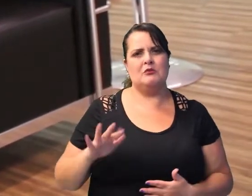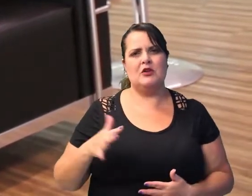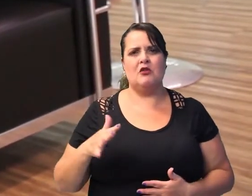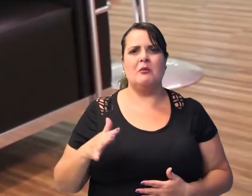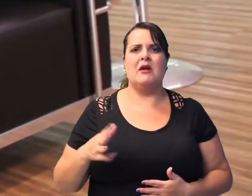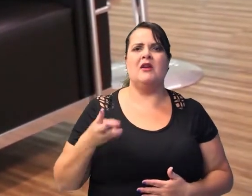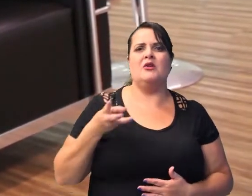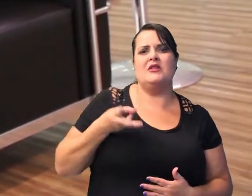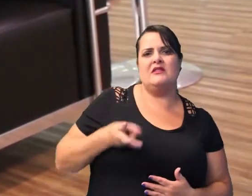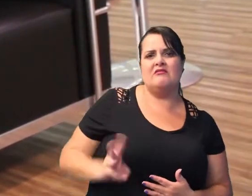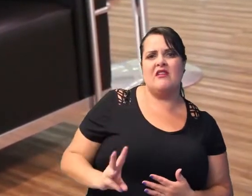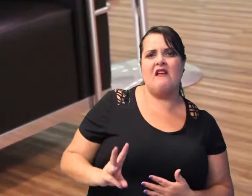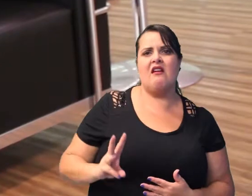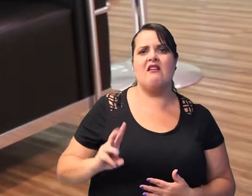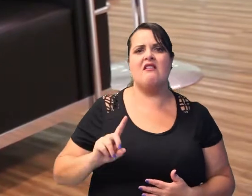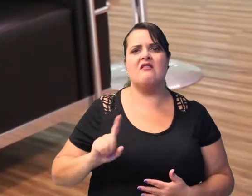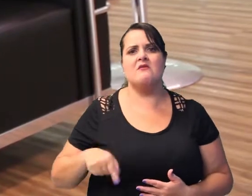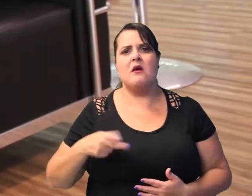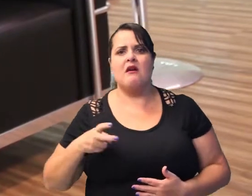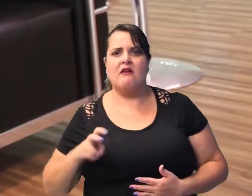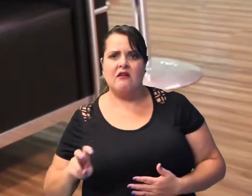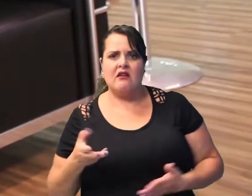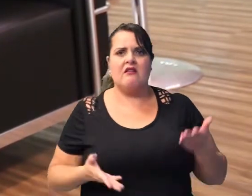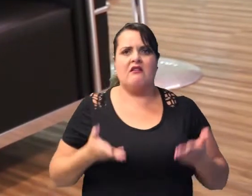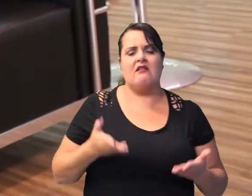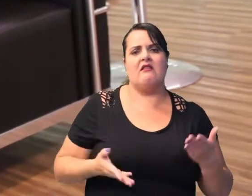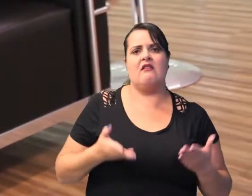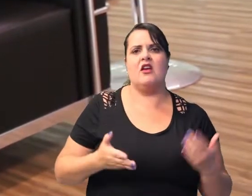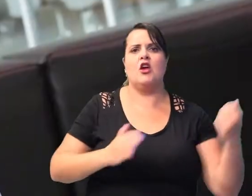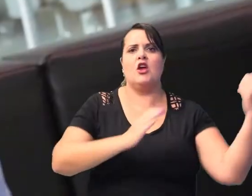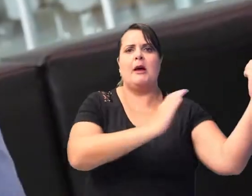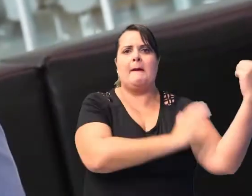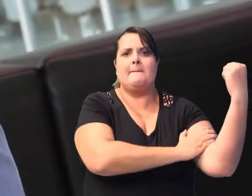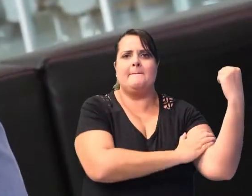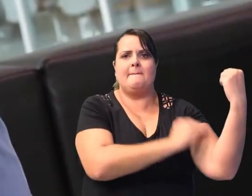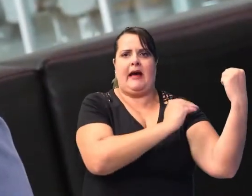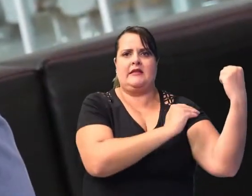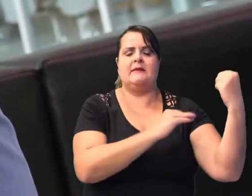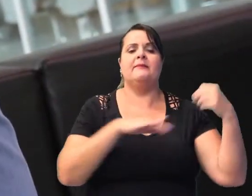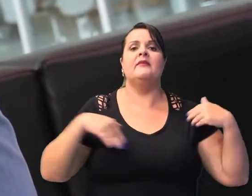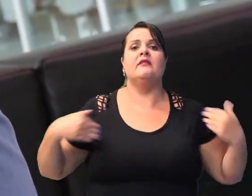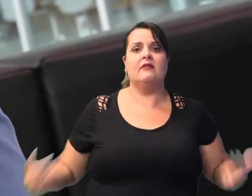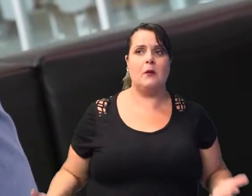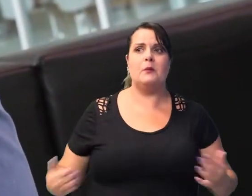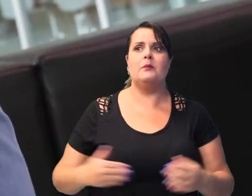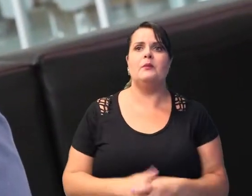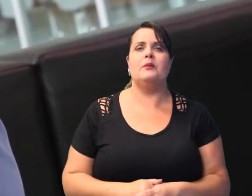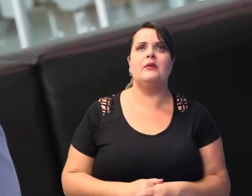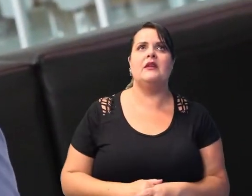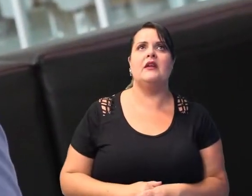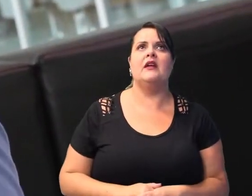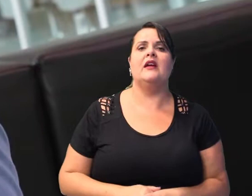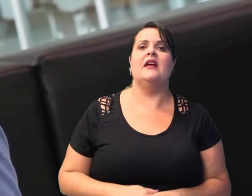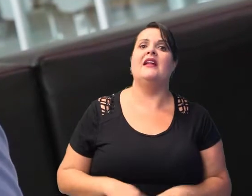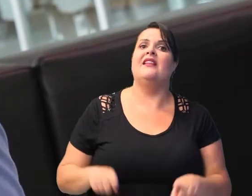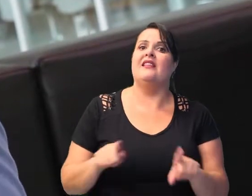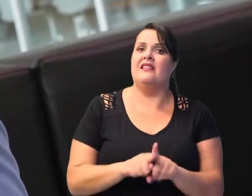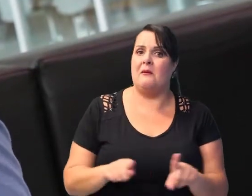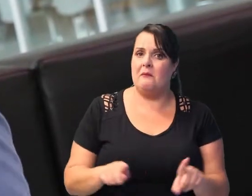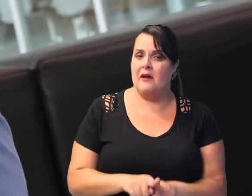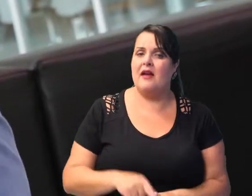três a três quilos e meio de massa magra que você deixa de ganhar um ano outra coisa que eu tenho que falar e se você pode